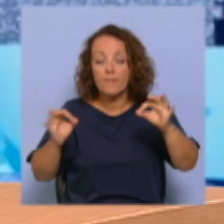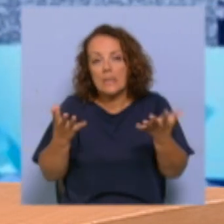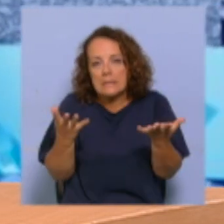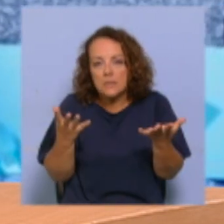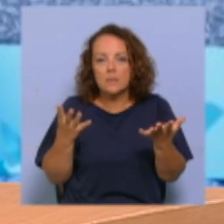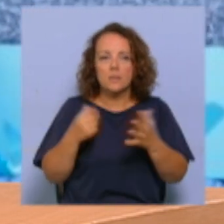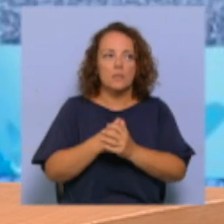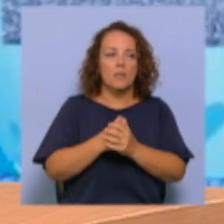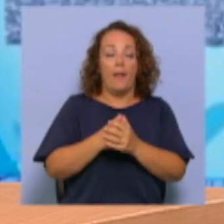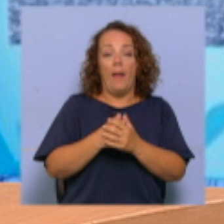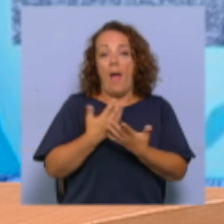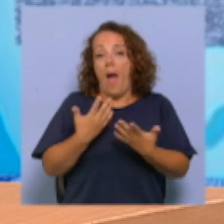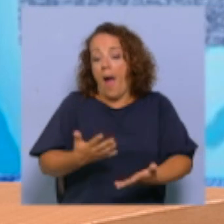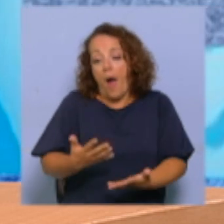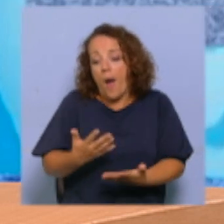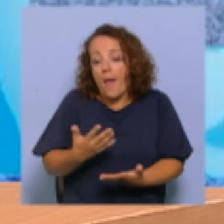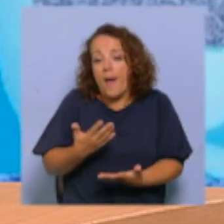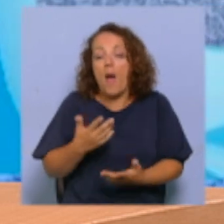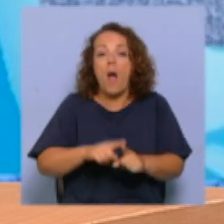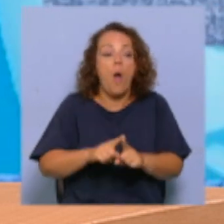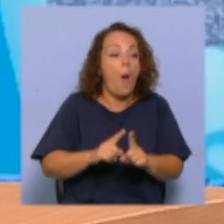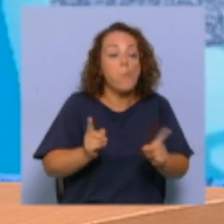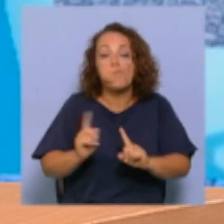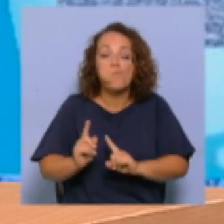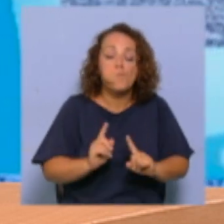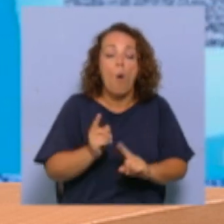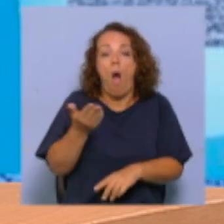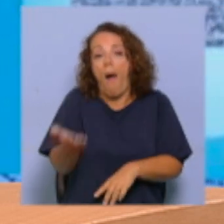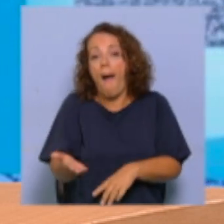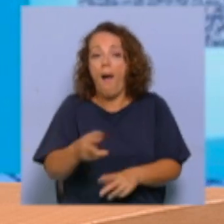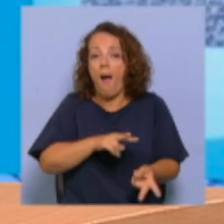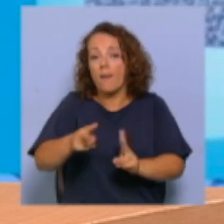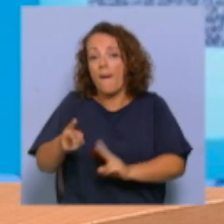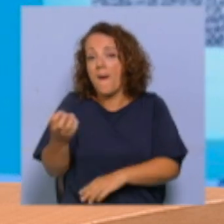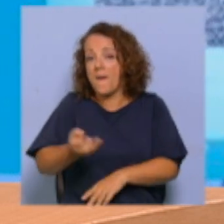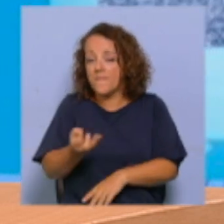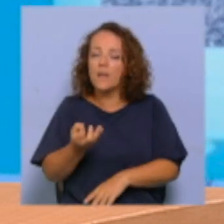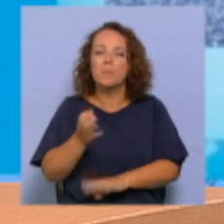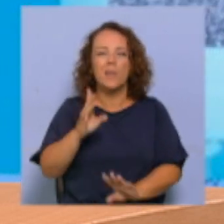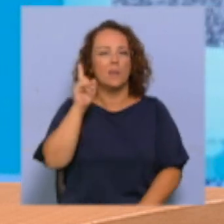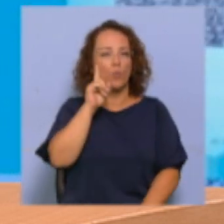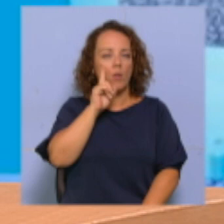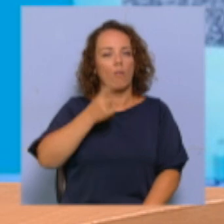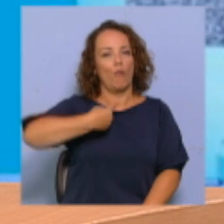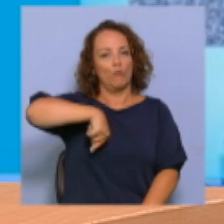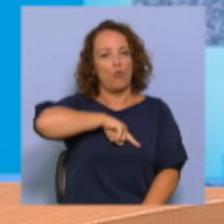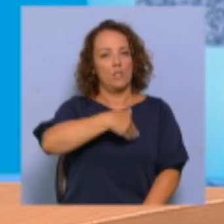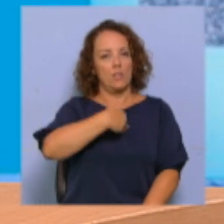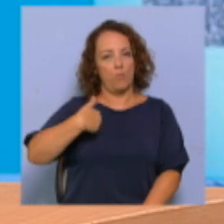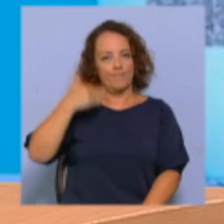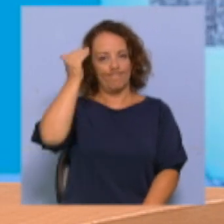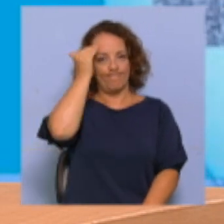É a maneira como nós vamos suprindo as coisas, mas acho que é importante, lá está, para a nossa sanidade mental e